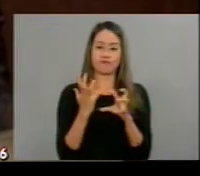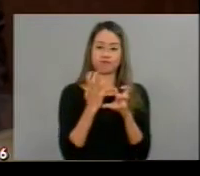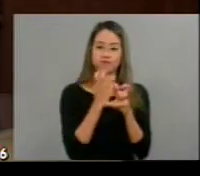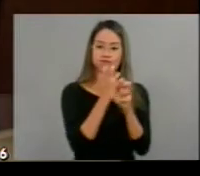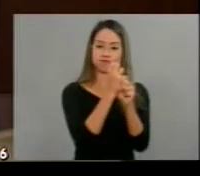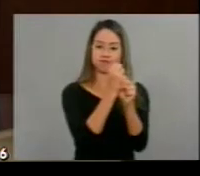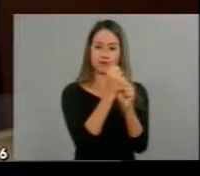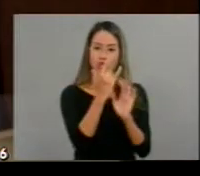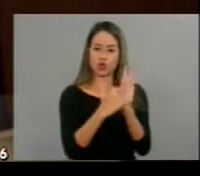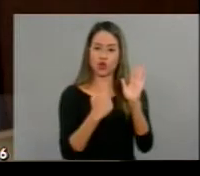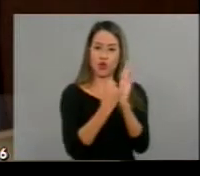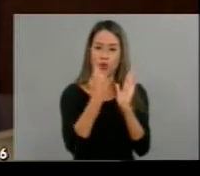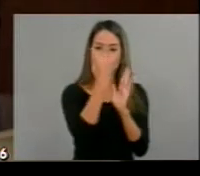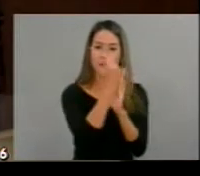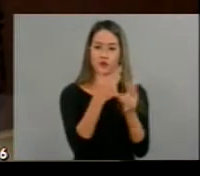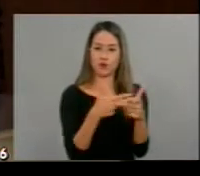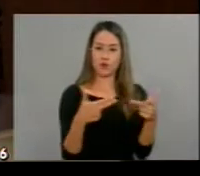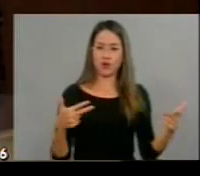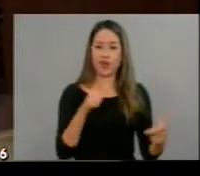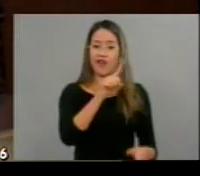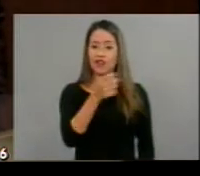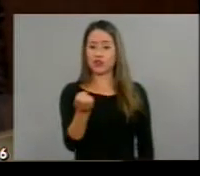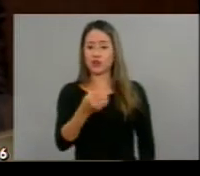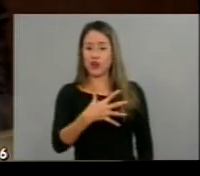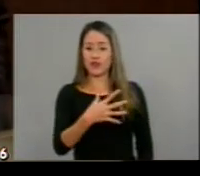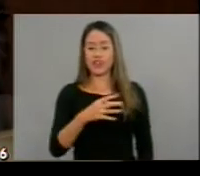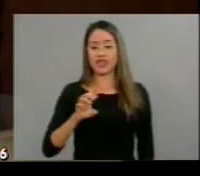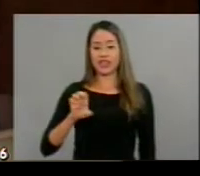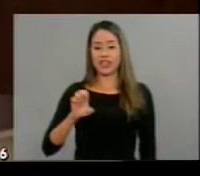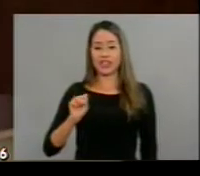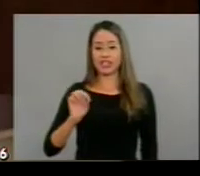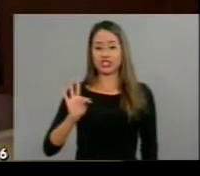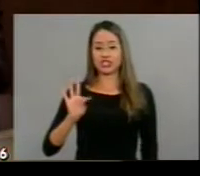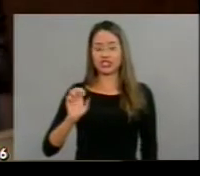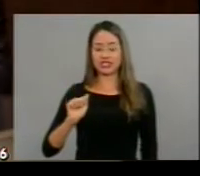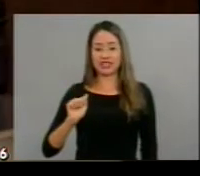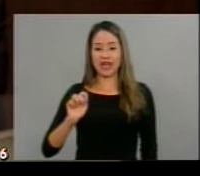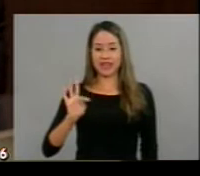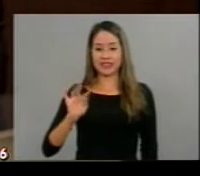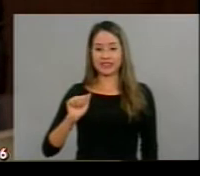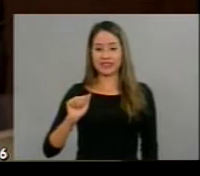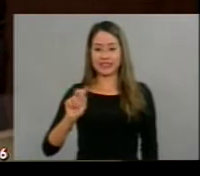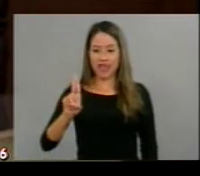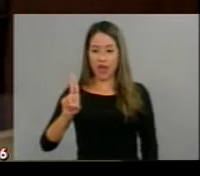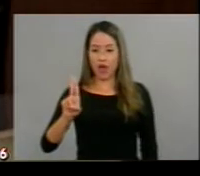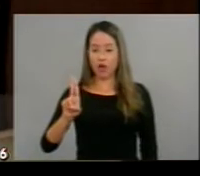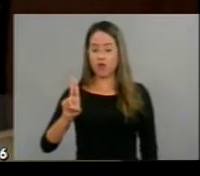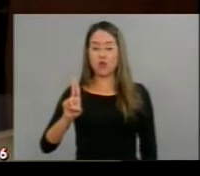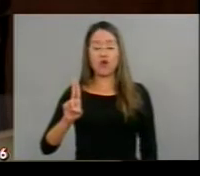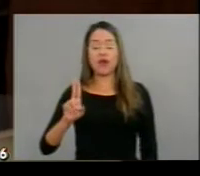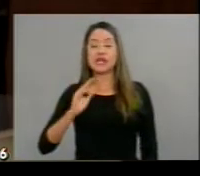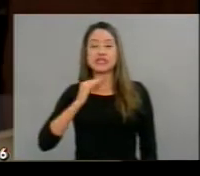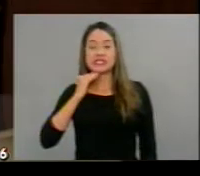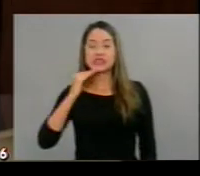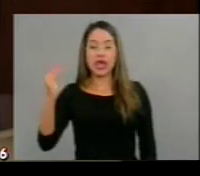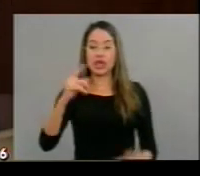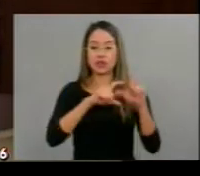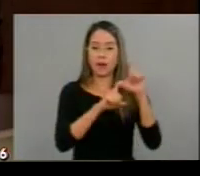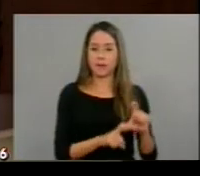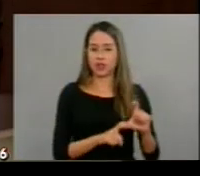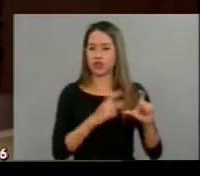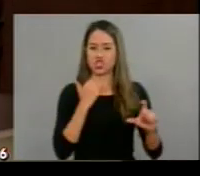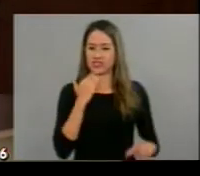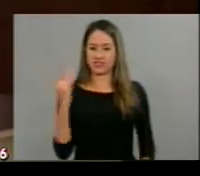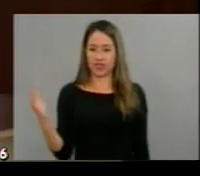não dependente, é uma figura nova do direito brasileiro, estatal não dependente. E ela emite, deputada Genô, títulos